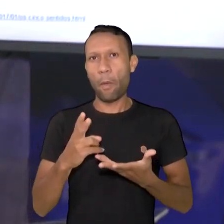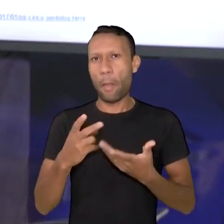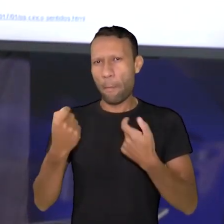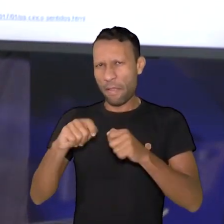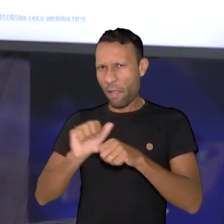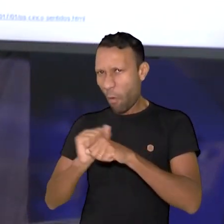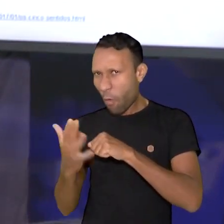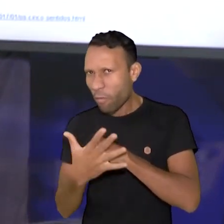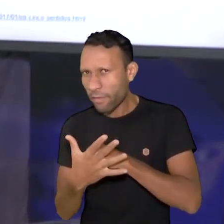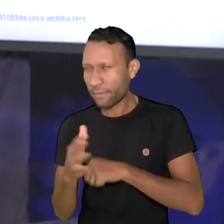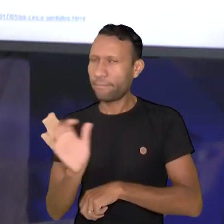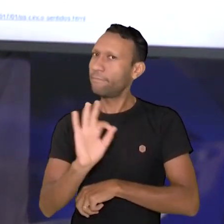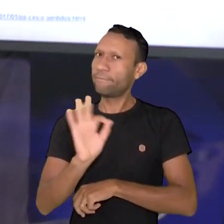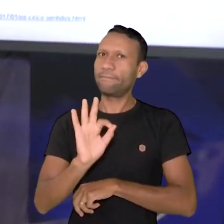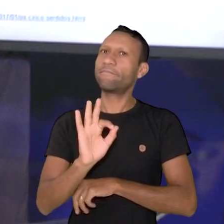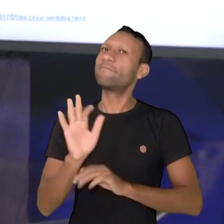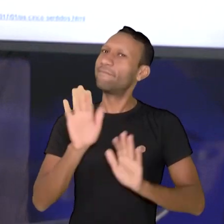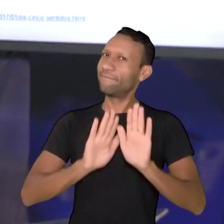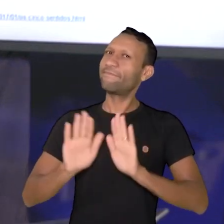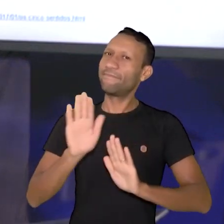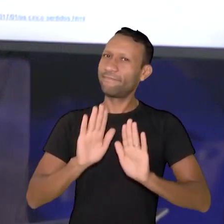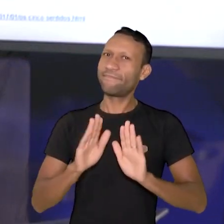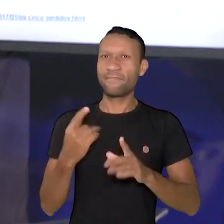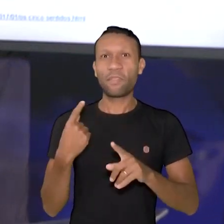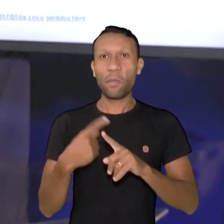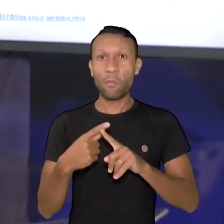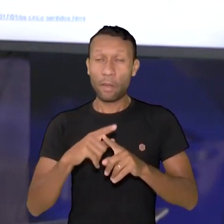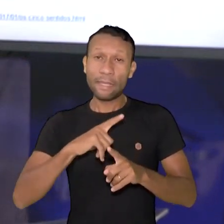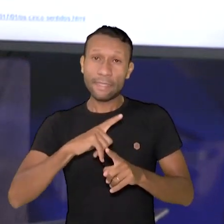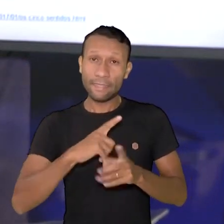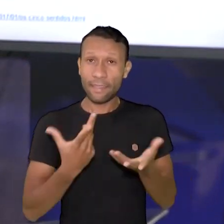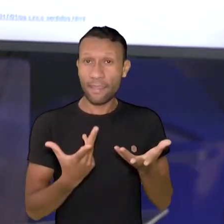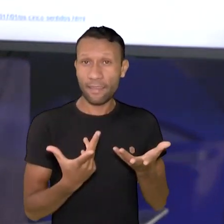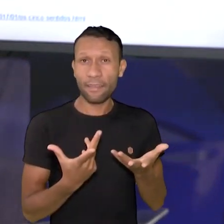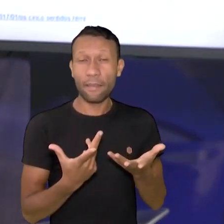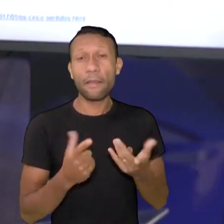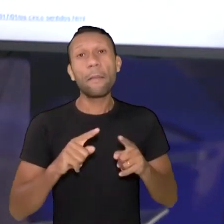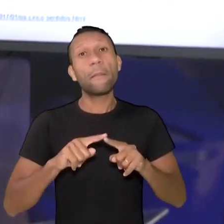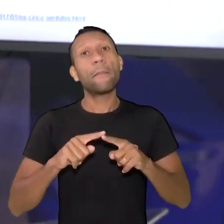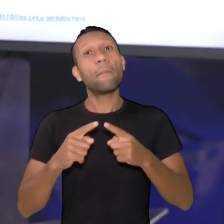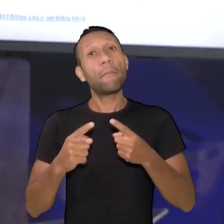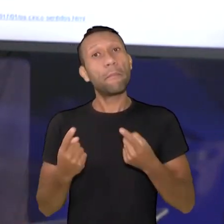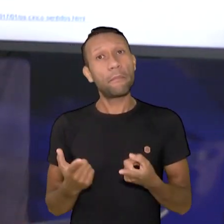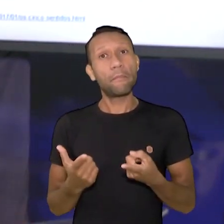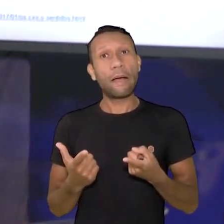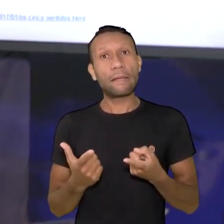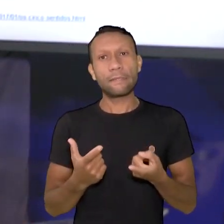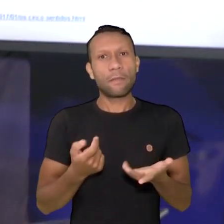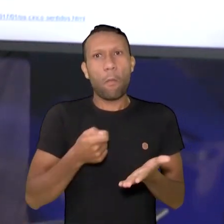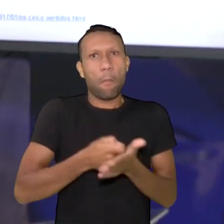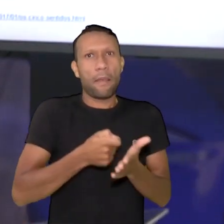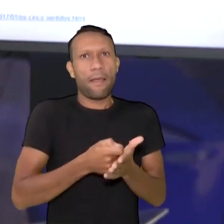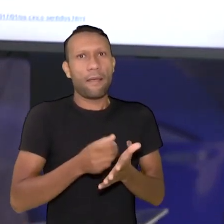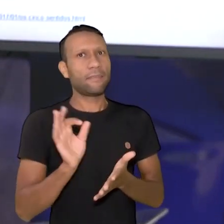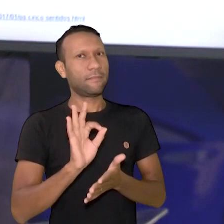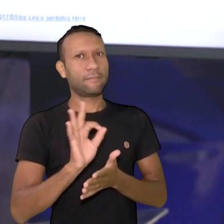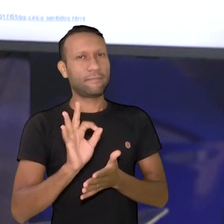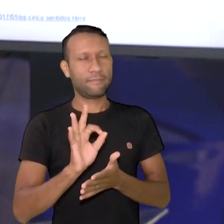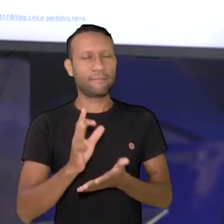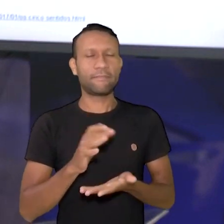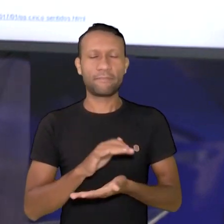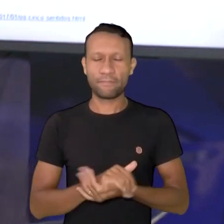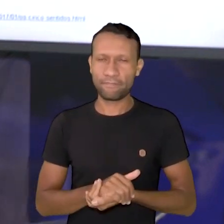dizer o Covid, tá certo? O Covid tem esse sintoma também, mas não necessariamente a gente vai